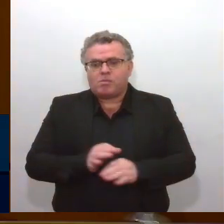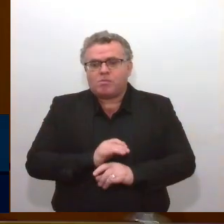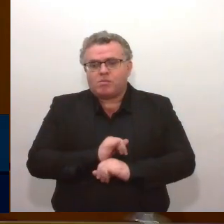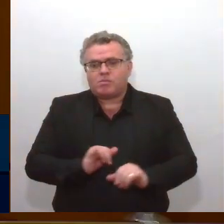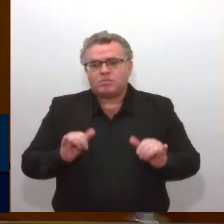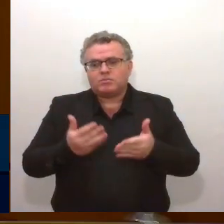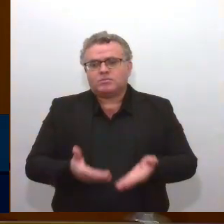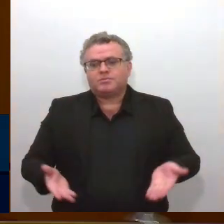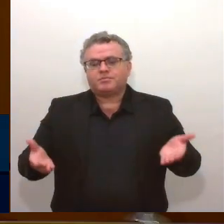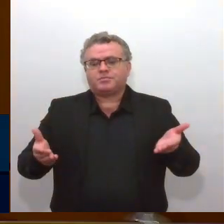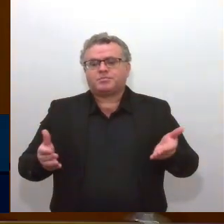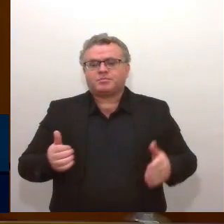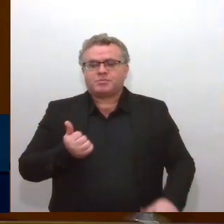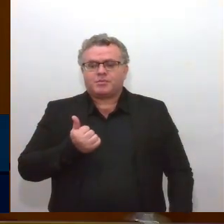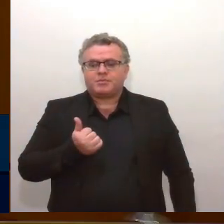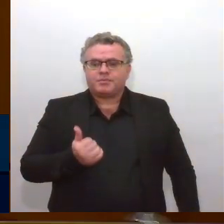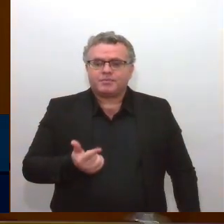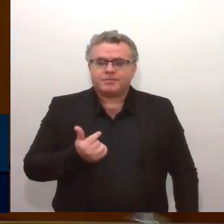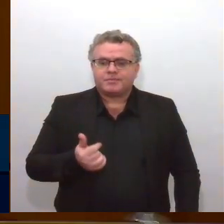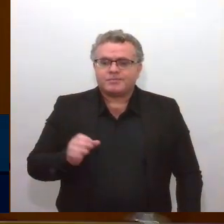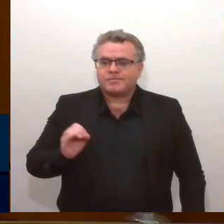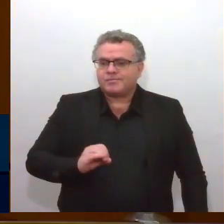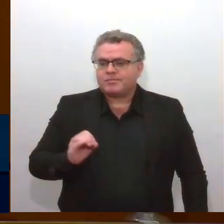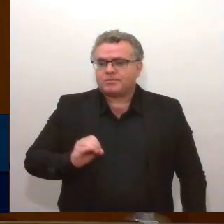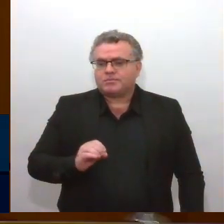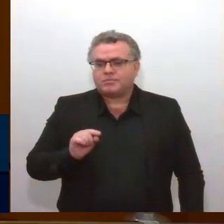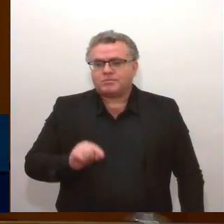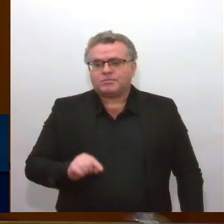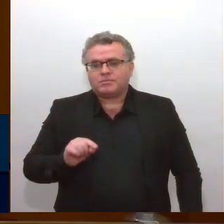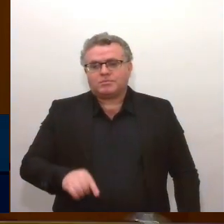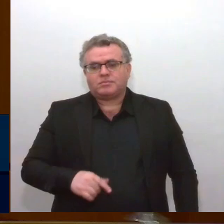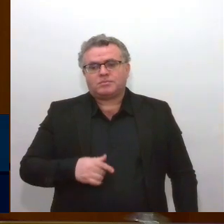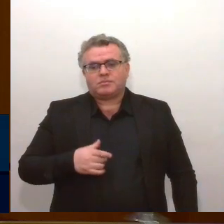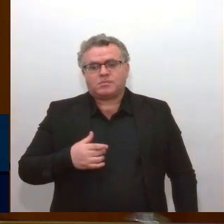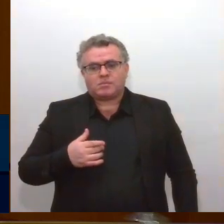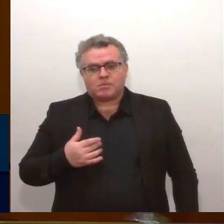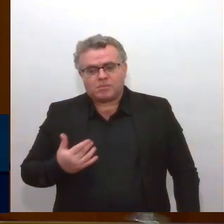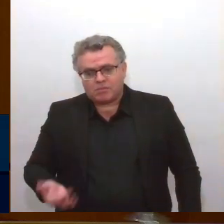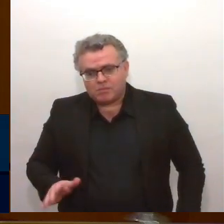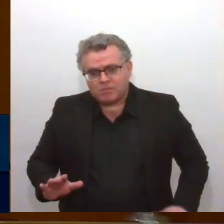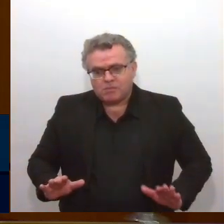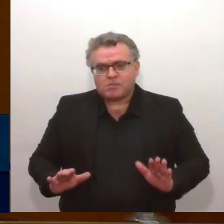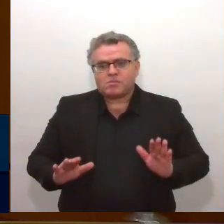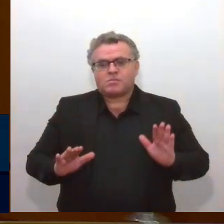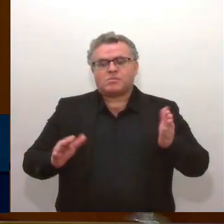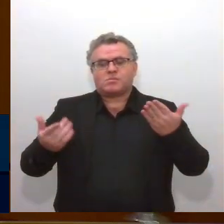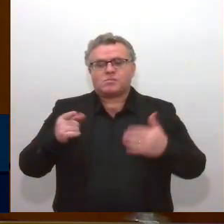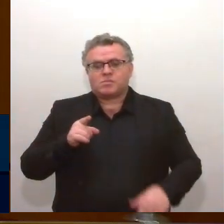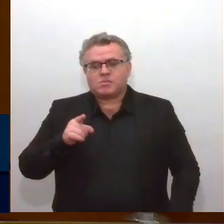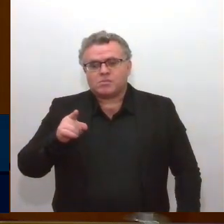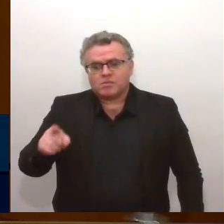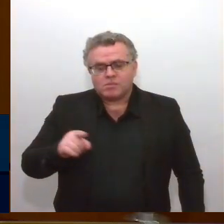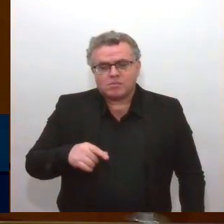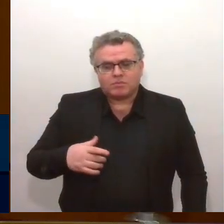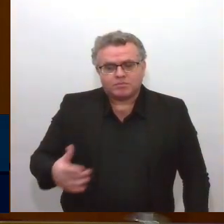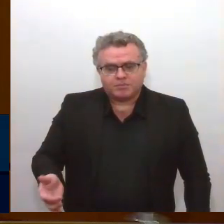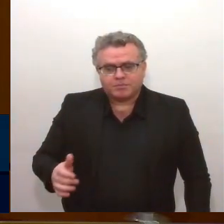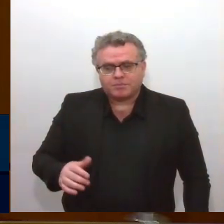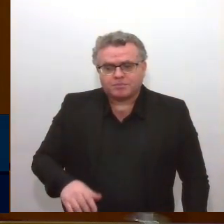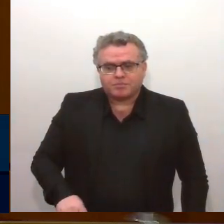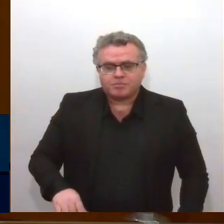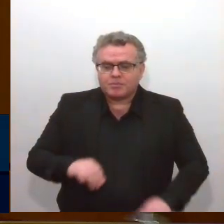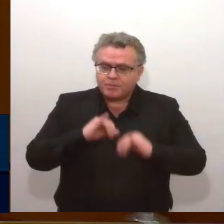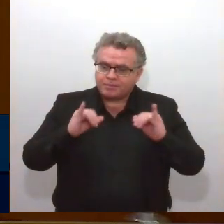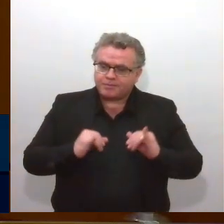de Outubro agora tem a tradicional Romaria de Nossa Senhora Aparecida fica aqui o convite já para